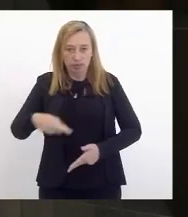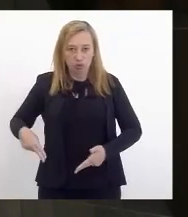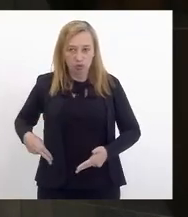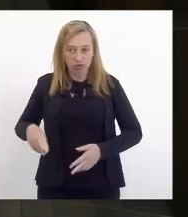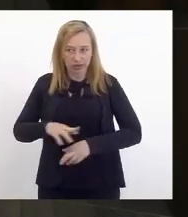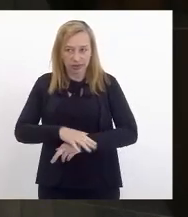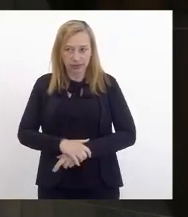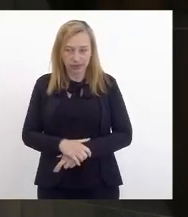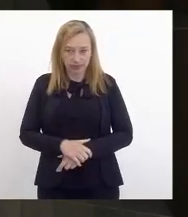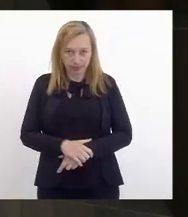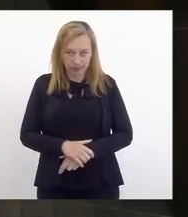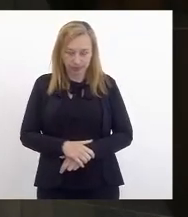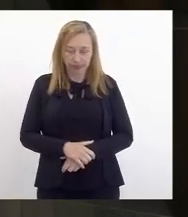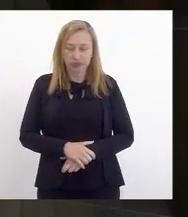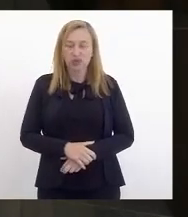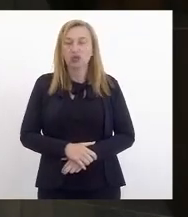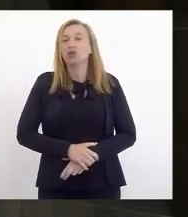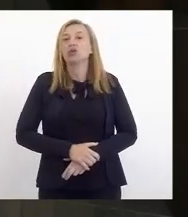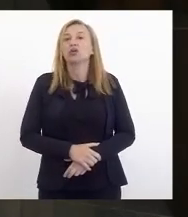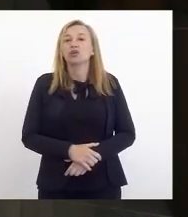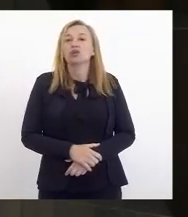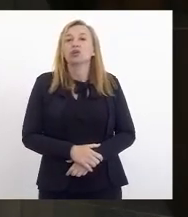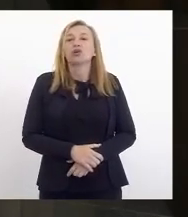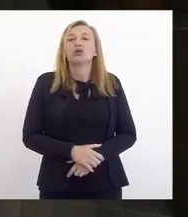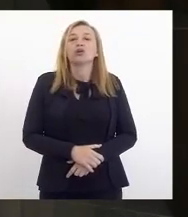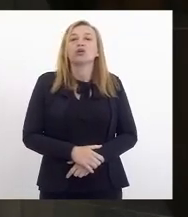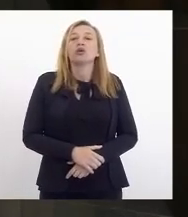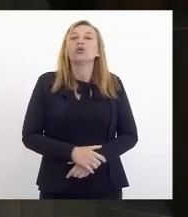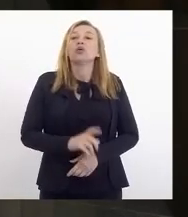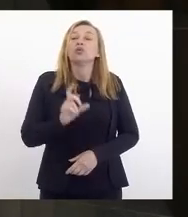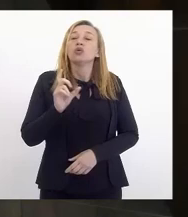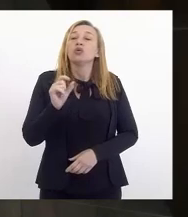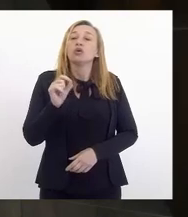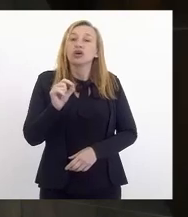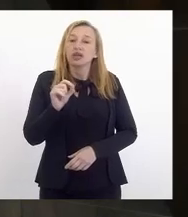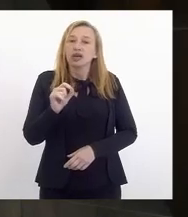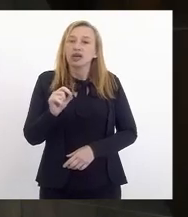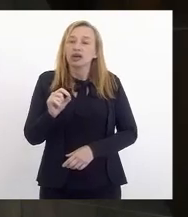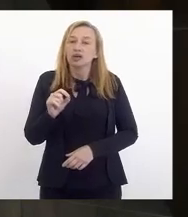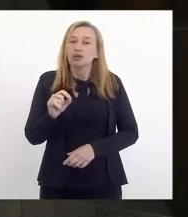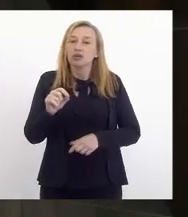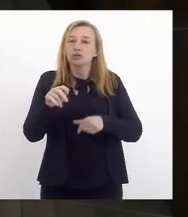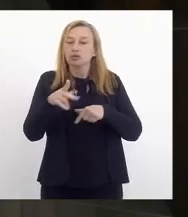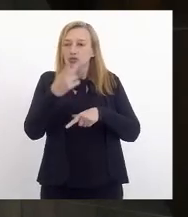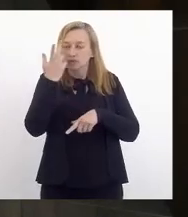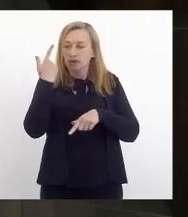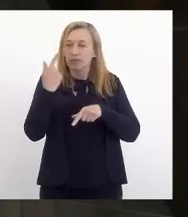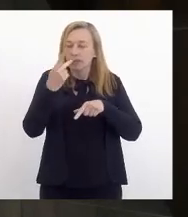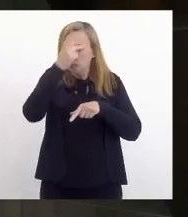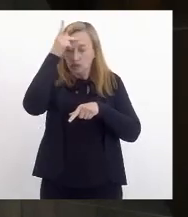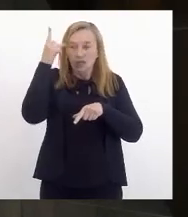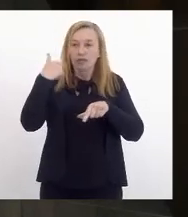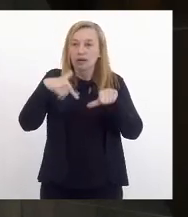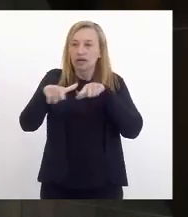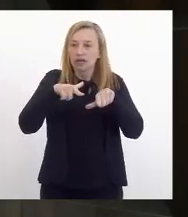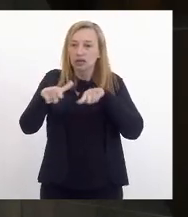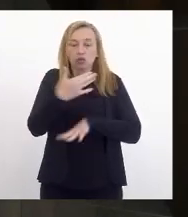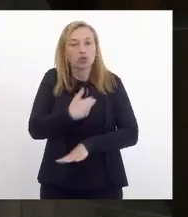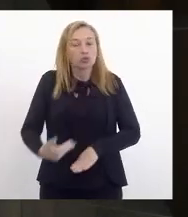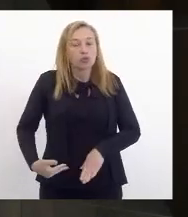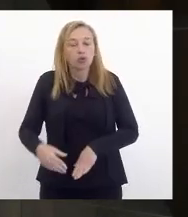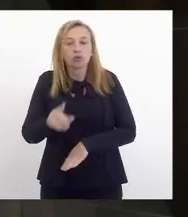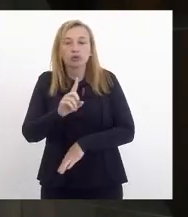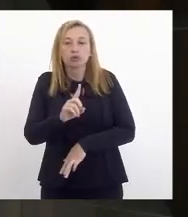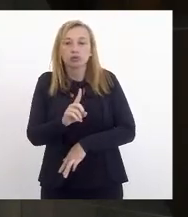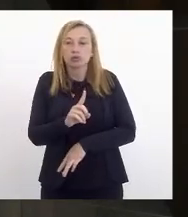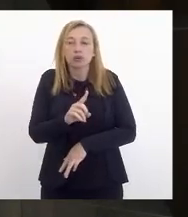pública. E o que o agente público, não só, mas